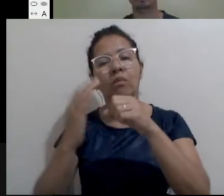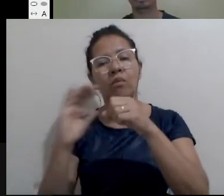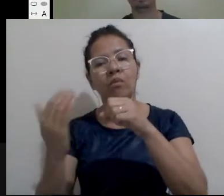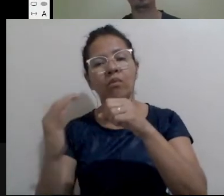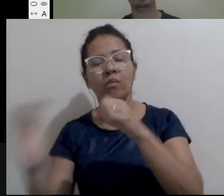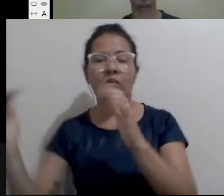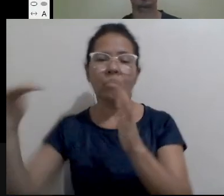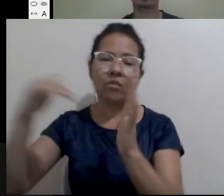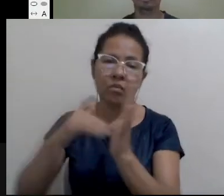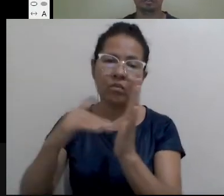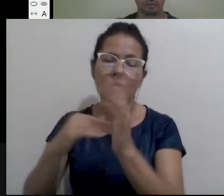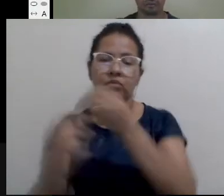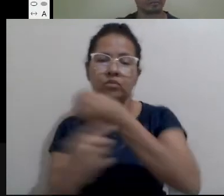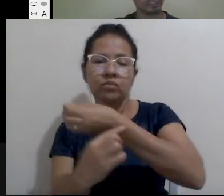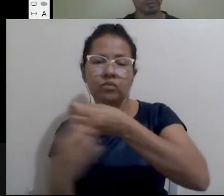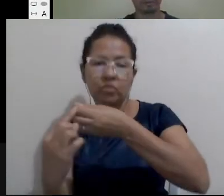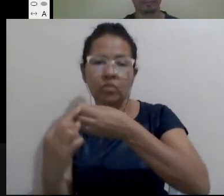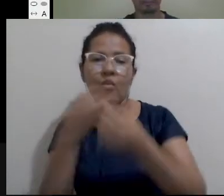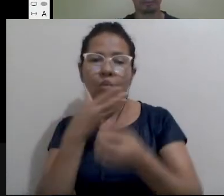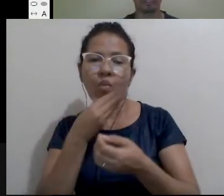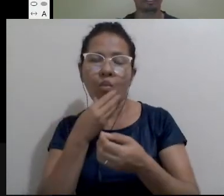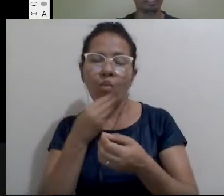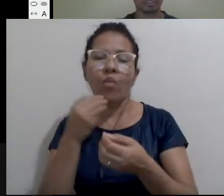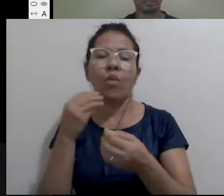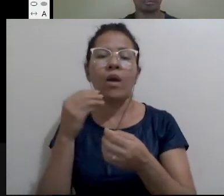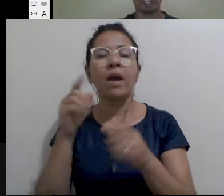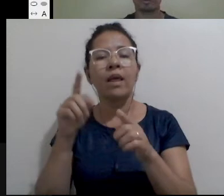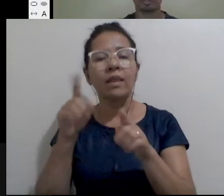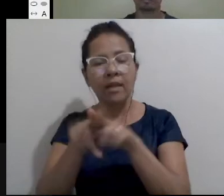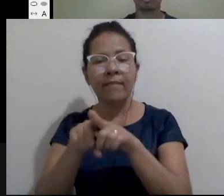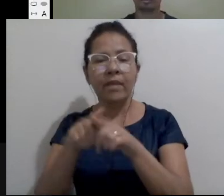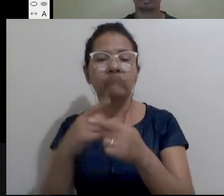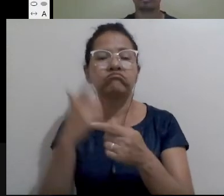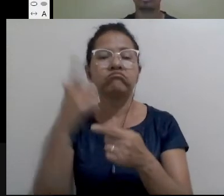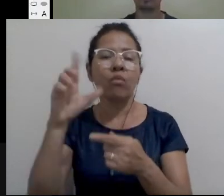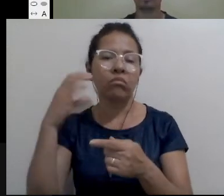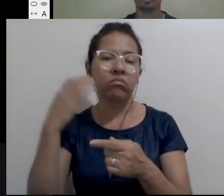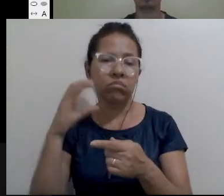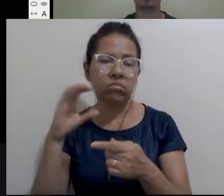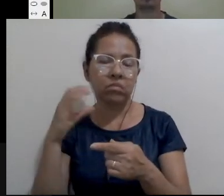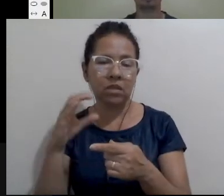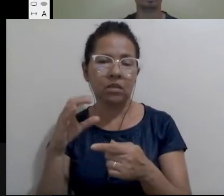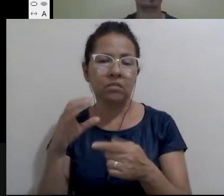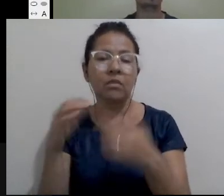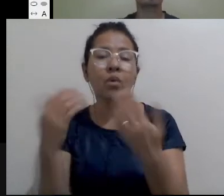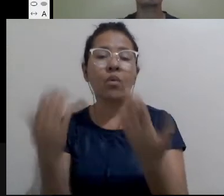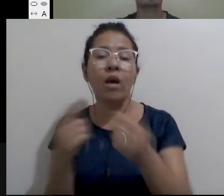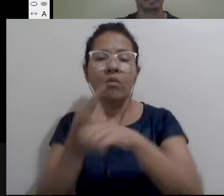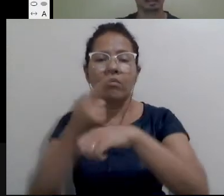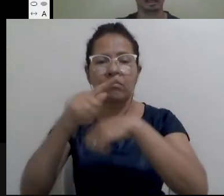por Hitler e London e aprimorada por outros cientistas. Então, nós teremos 6 orbitais híbridos. Quais serão esses